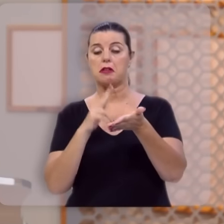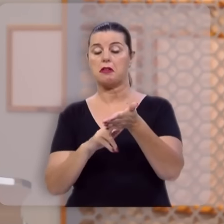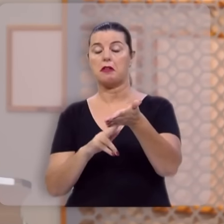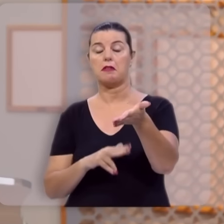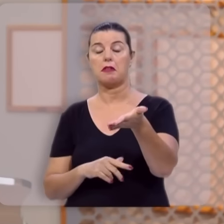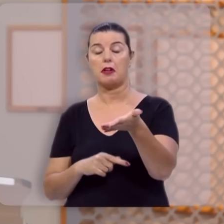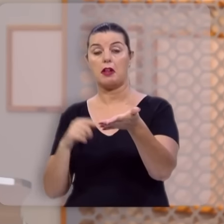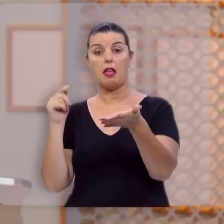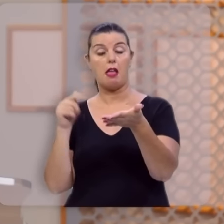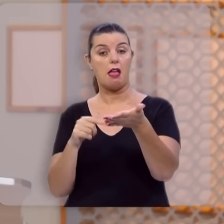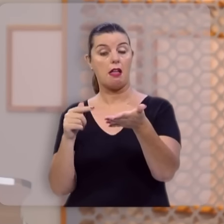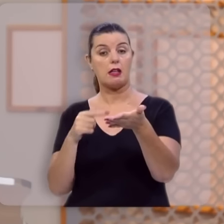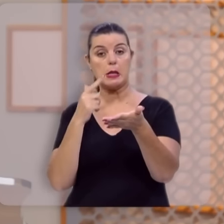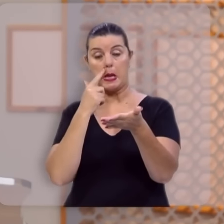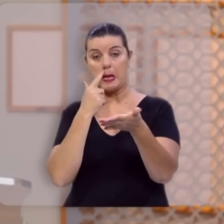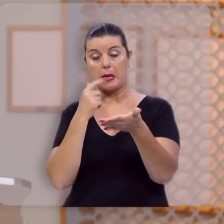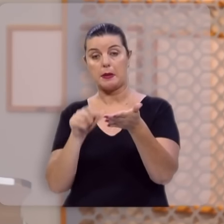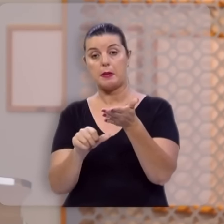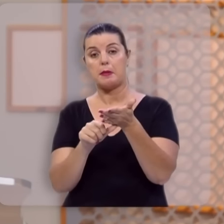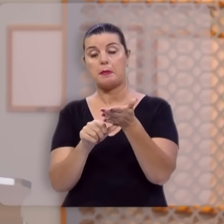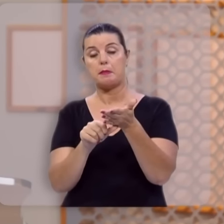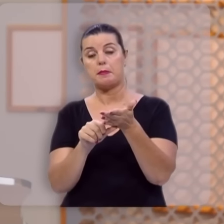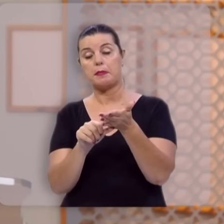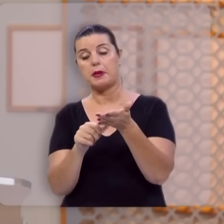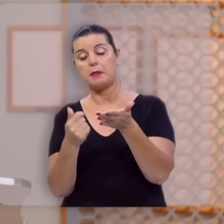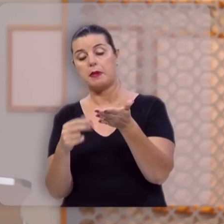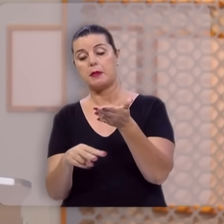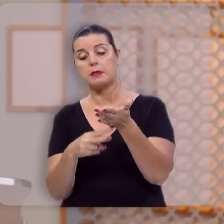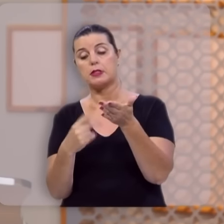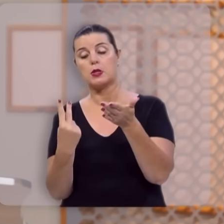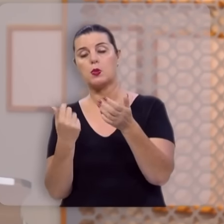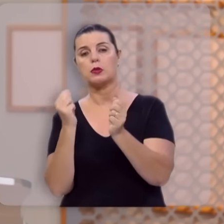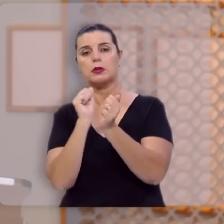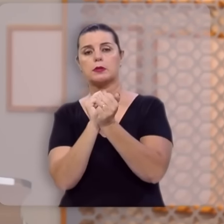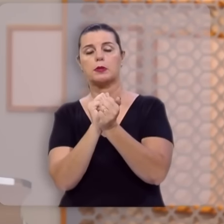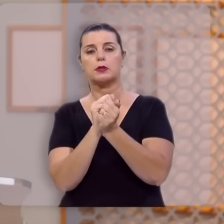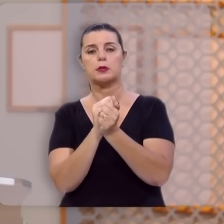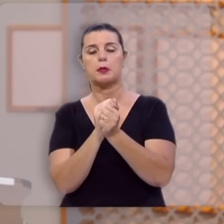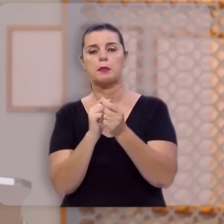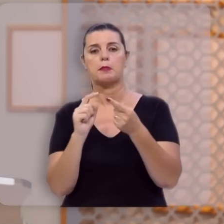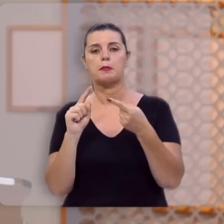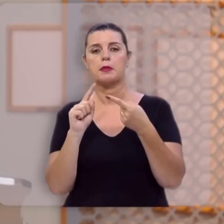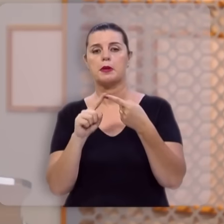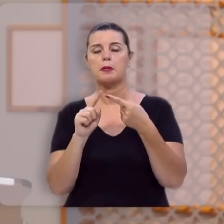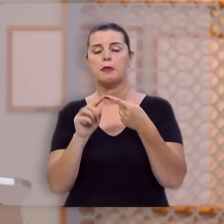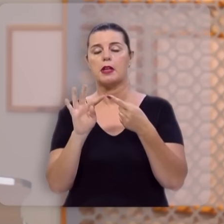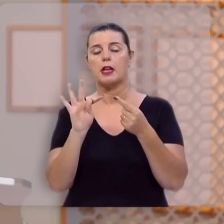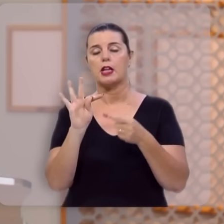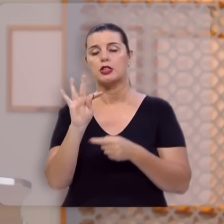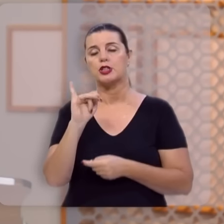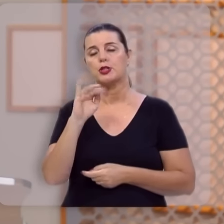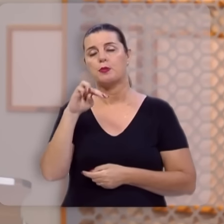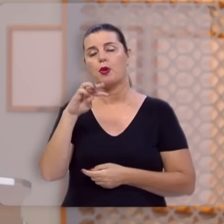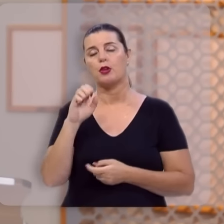escrevendo neste interregno da 1ª para a 2ª prisão, a 1ª Timóteo e carta de